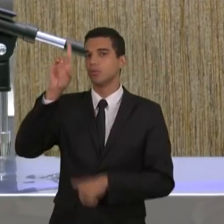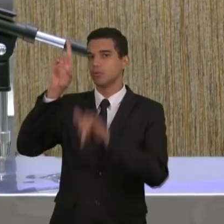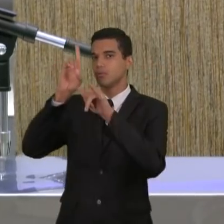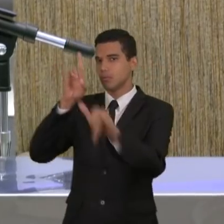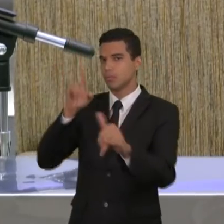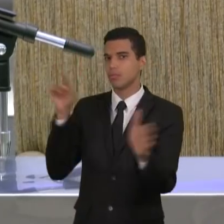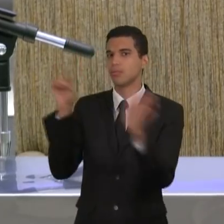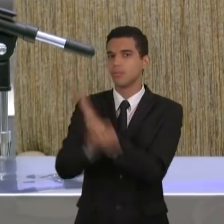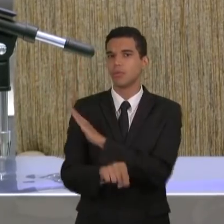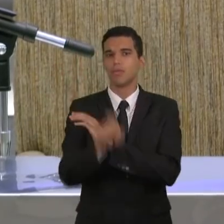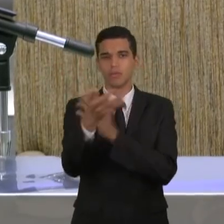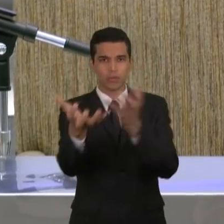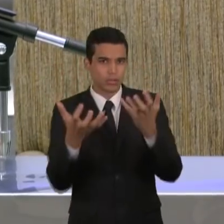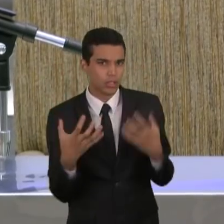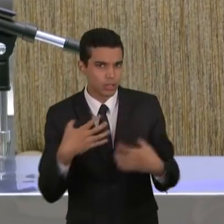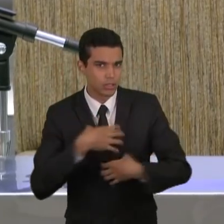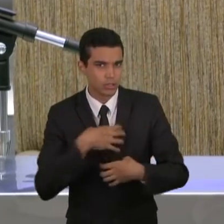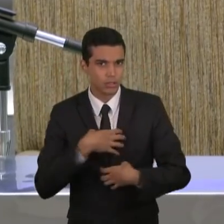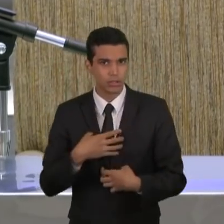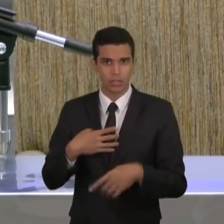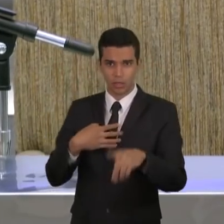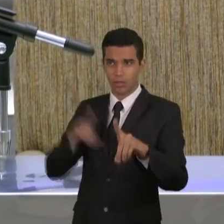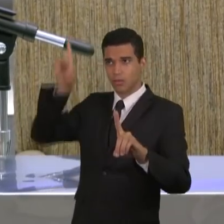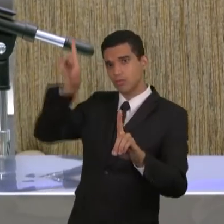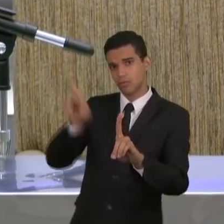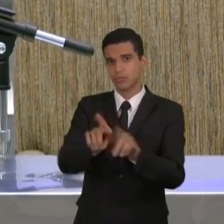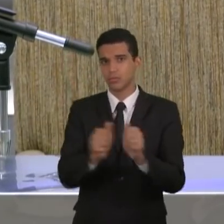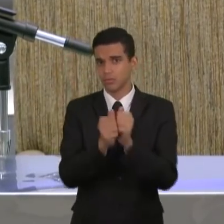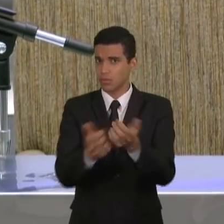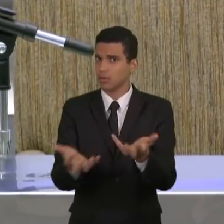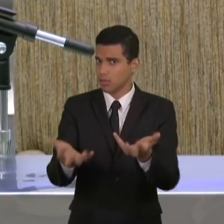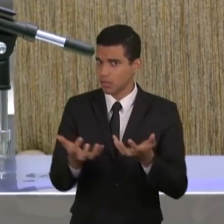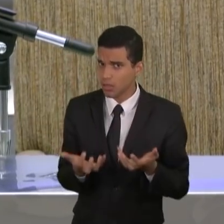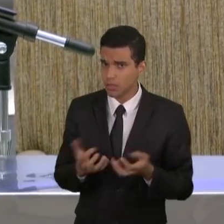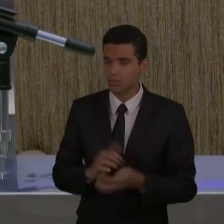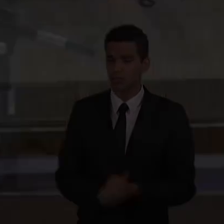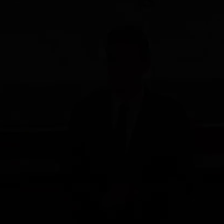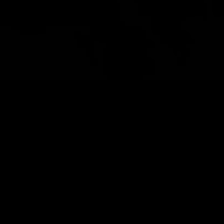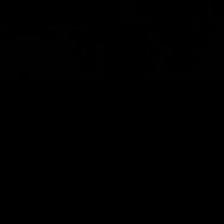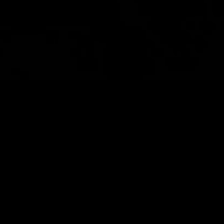para você vir até a minha presença em nome de Jesus